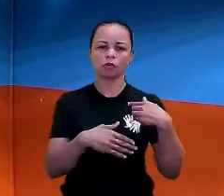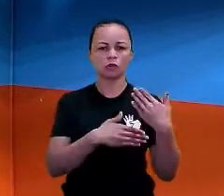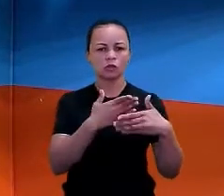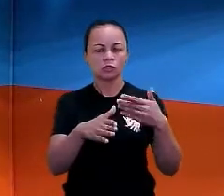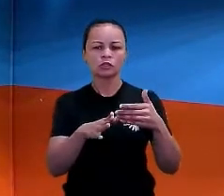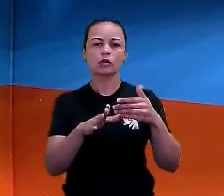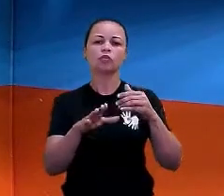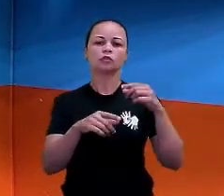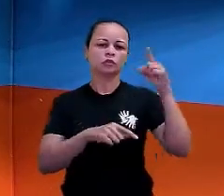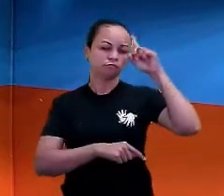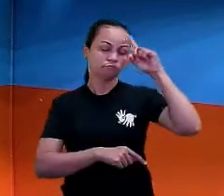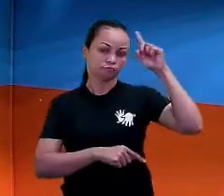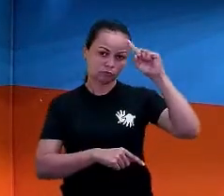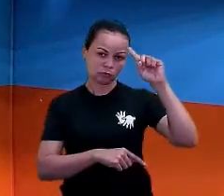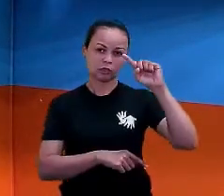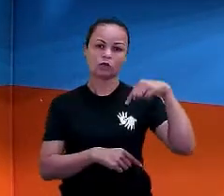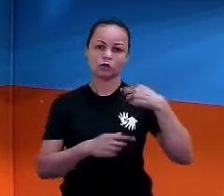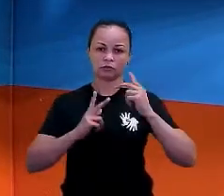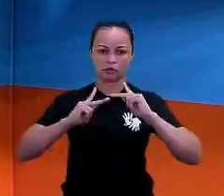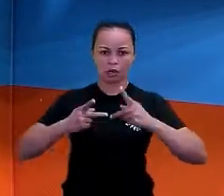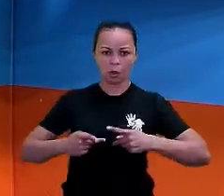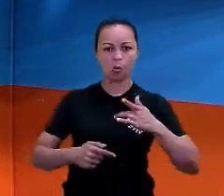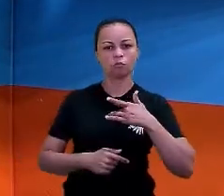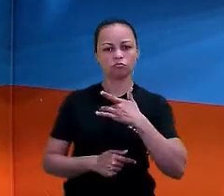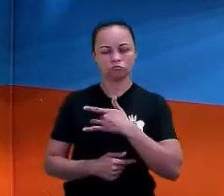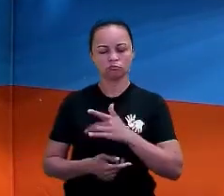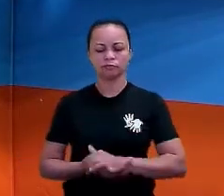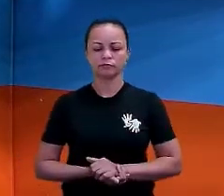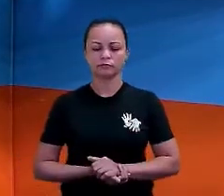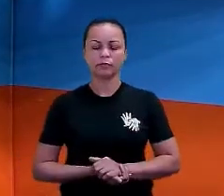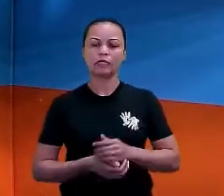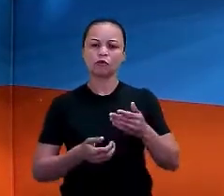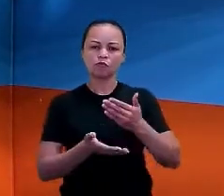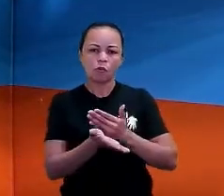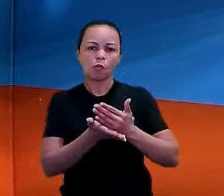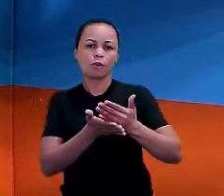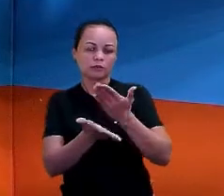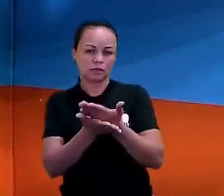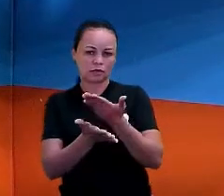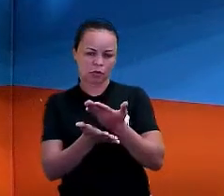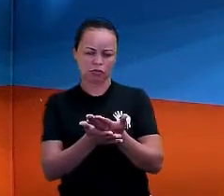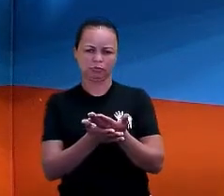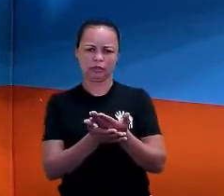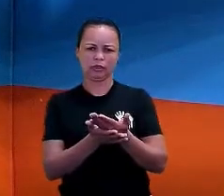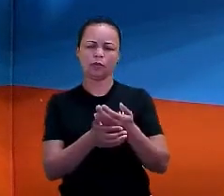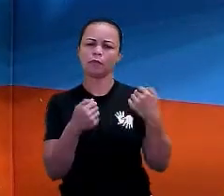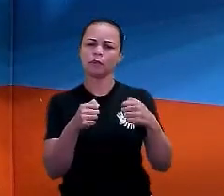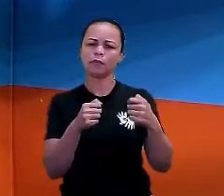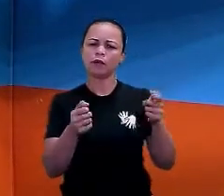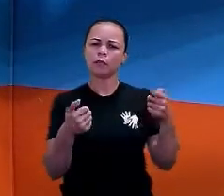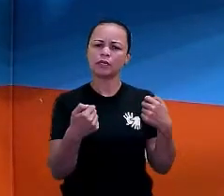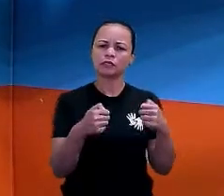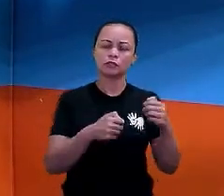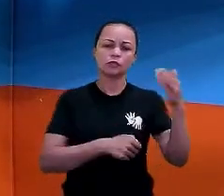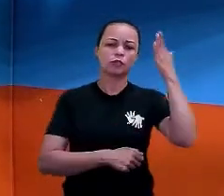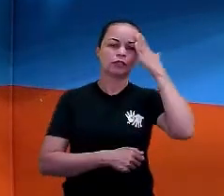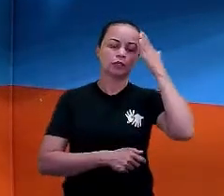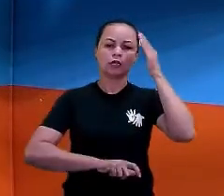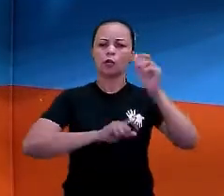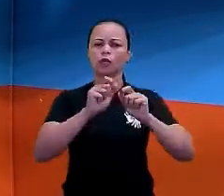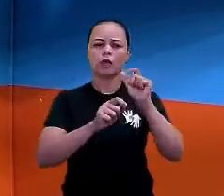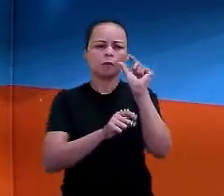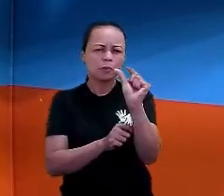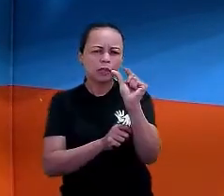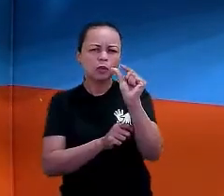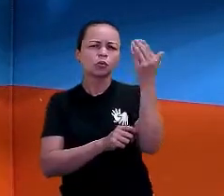começar a nossa aula. Primeiramente, a gente tem que entender o que vem a ser um micro-organismo. Como